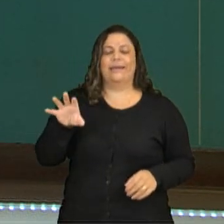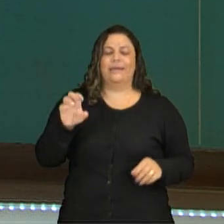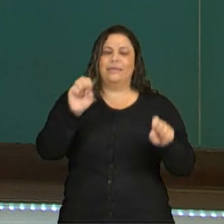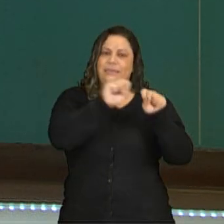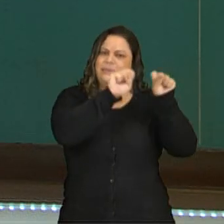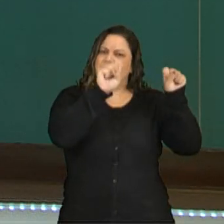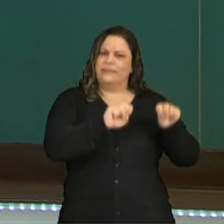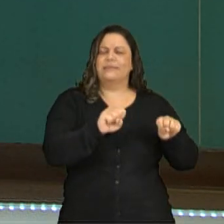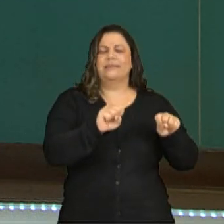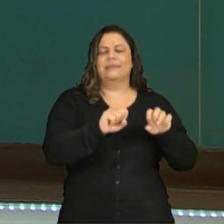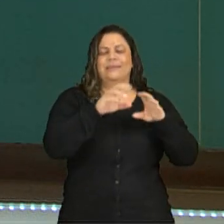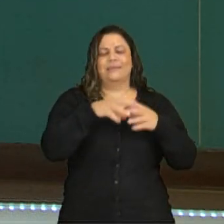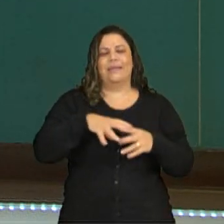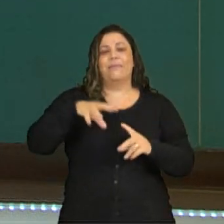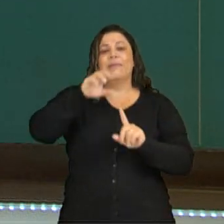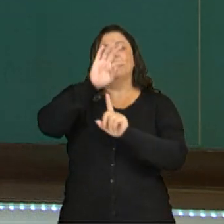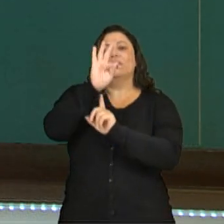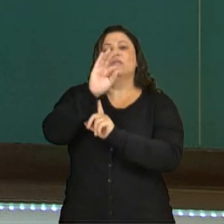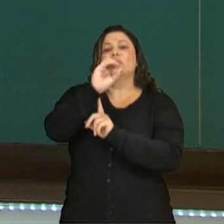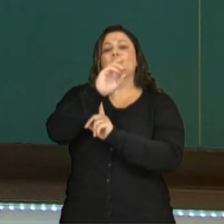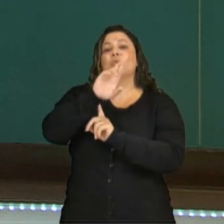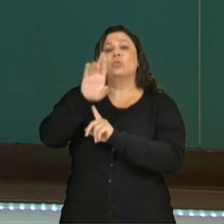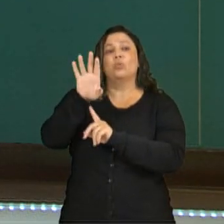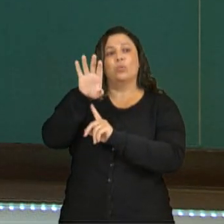que está em uso, tá? E por